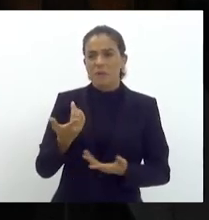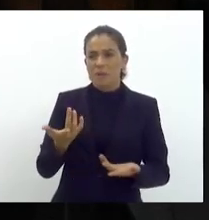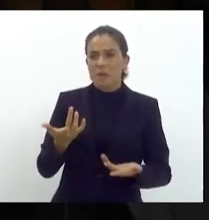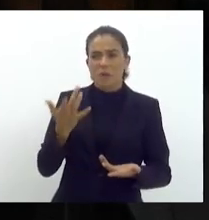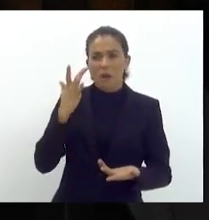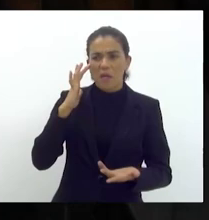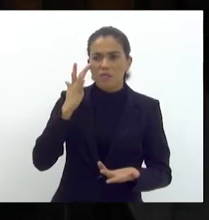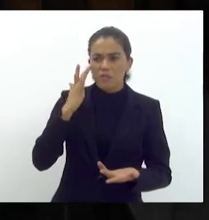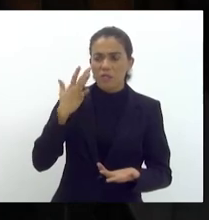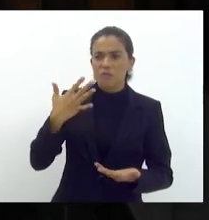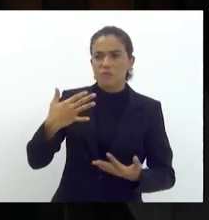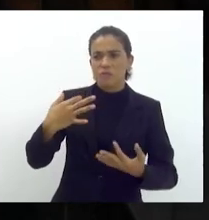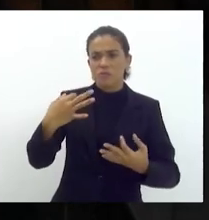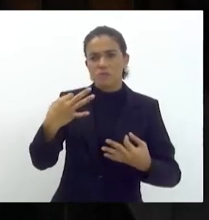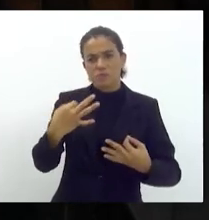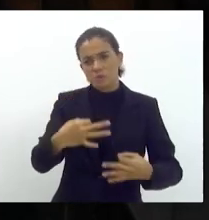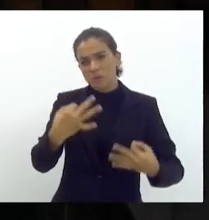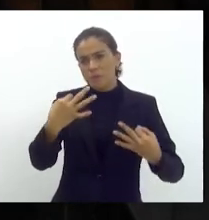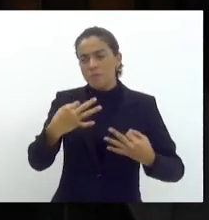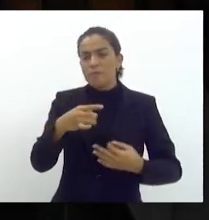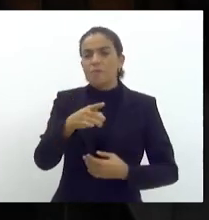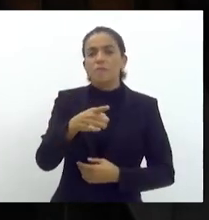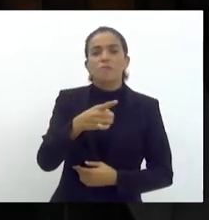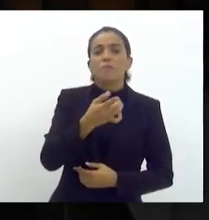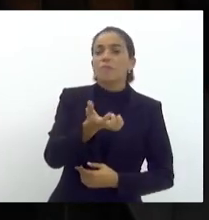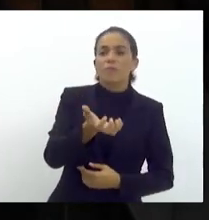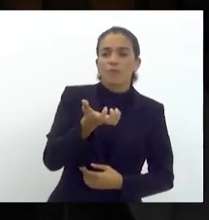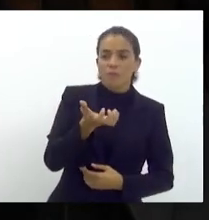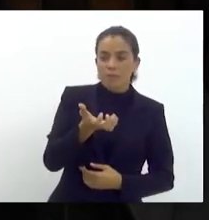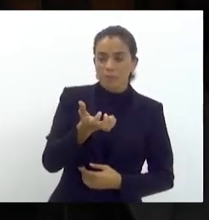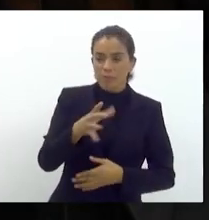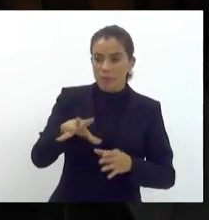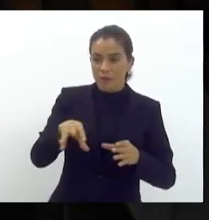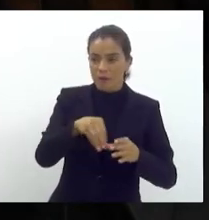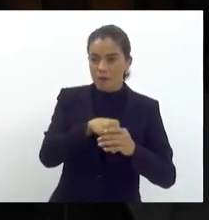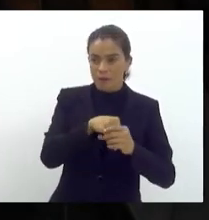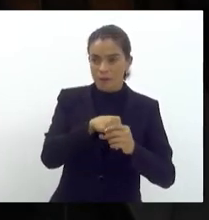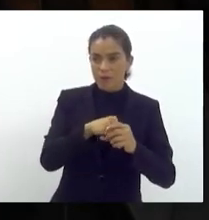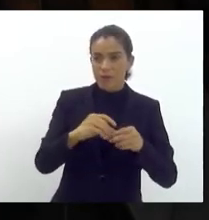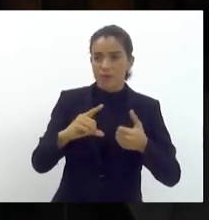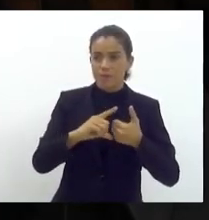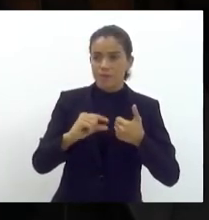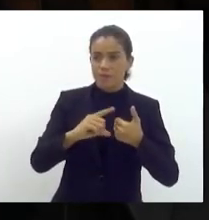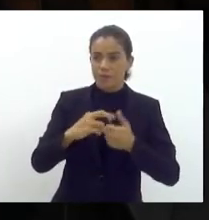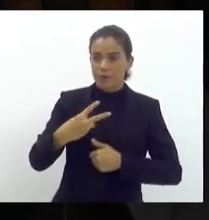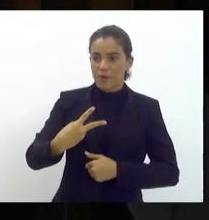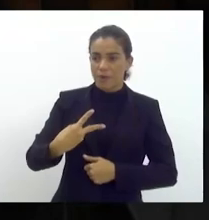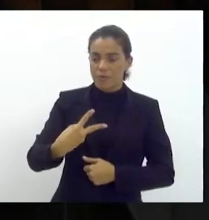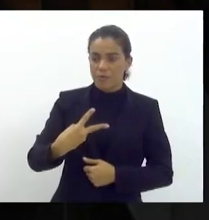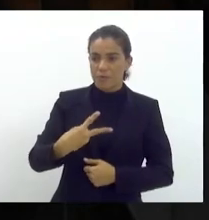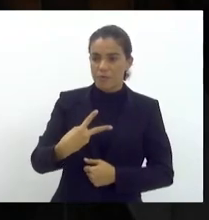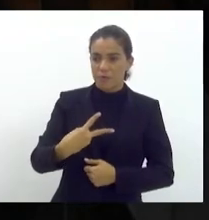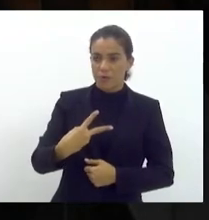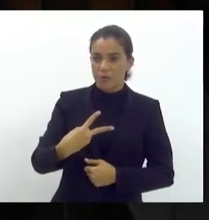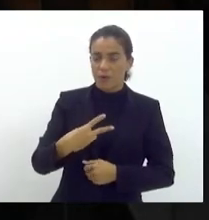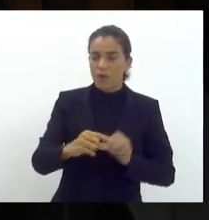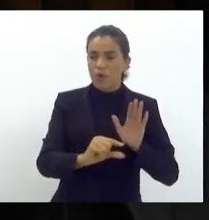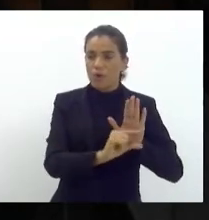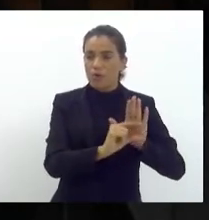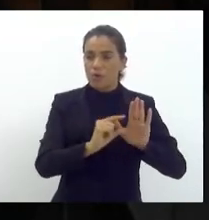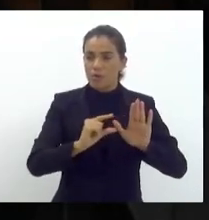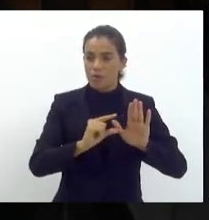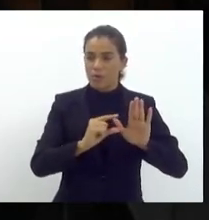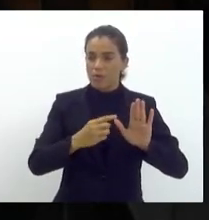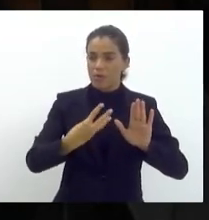justa o que ela deseja incluir no artigo segundo um parágrafo